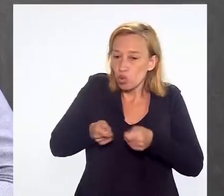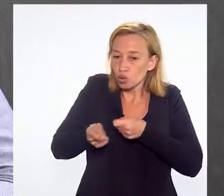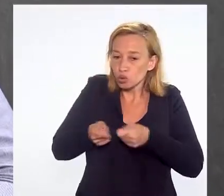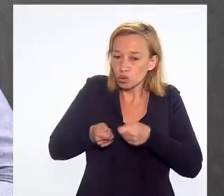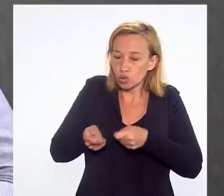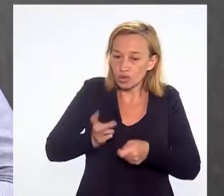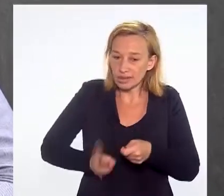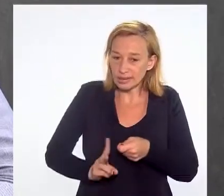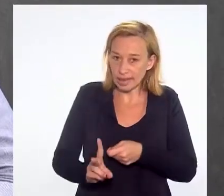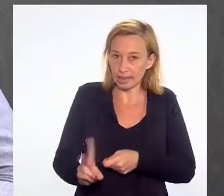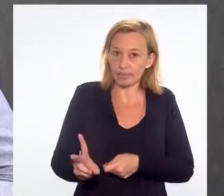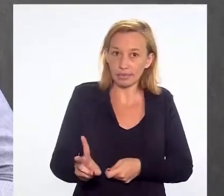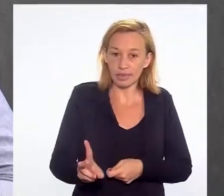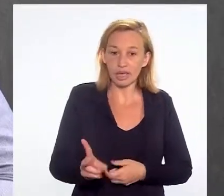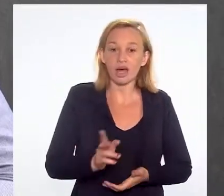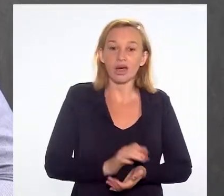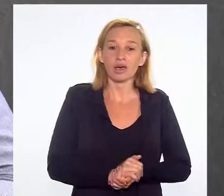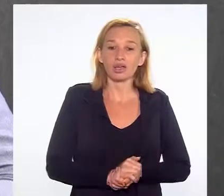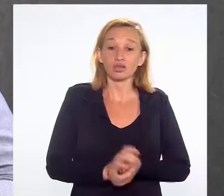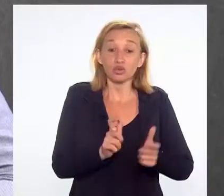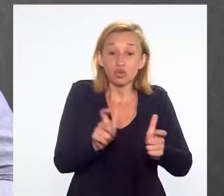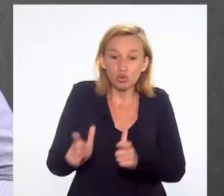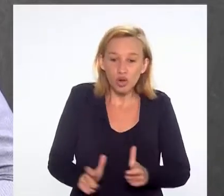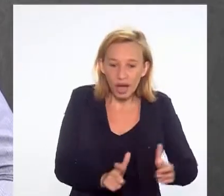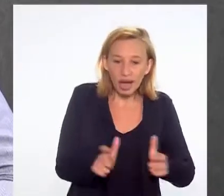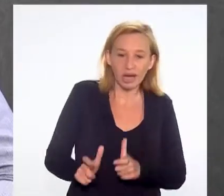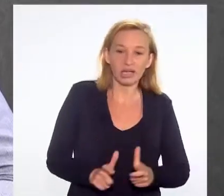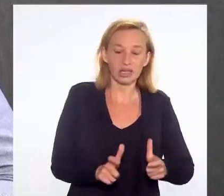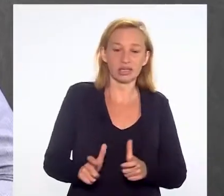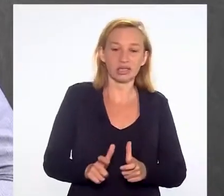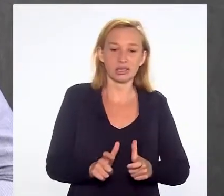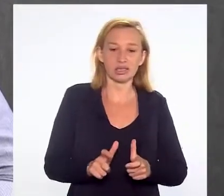de se manter um mapeamento constante, né?